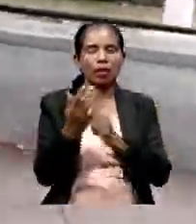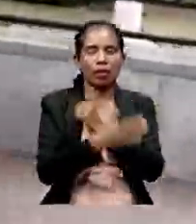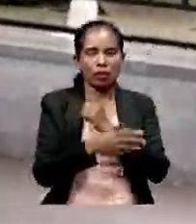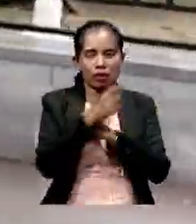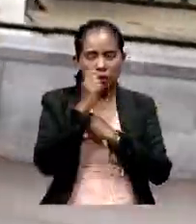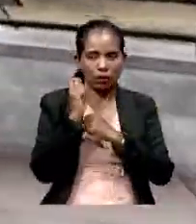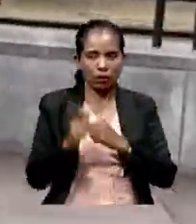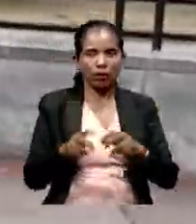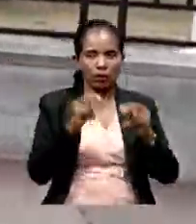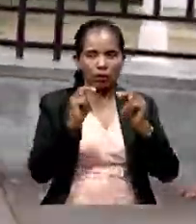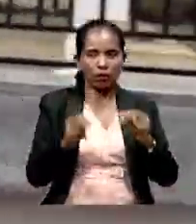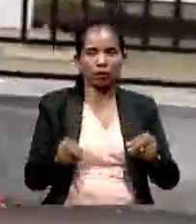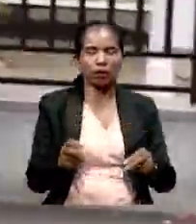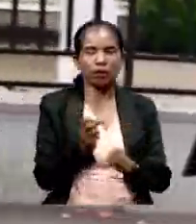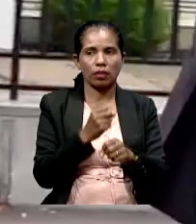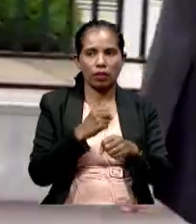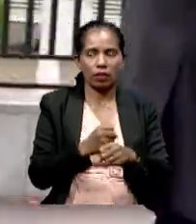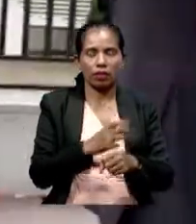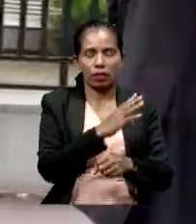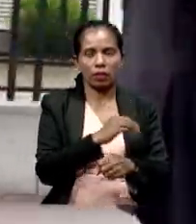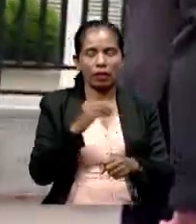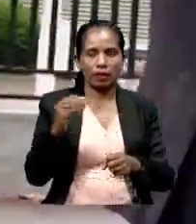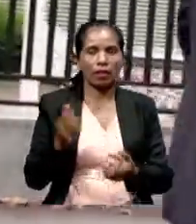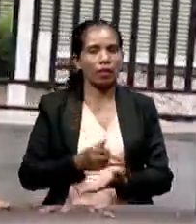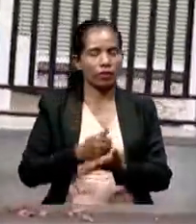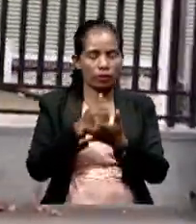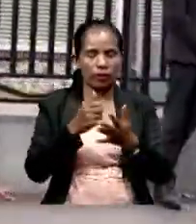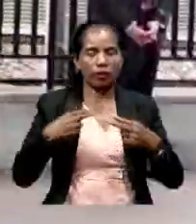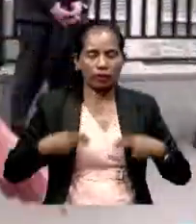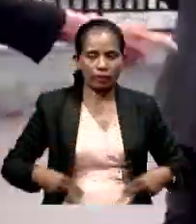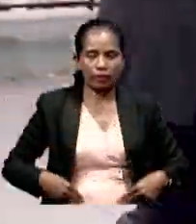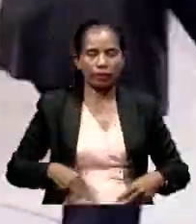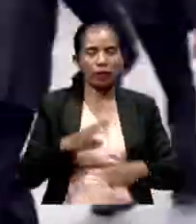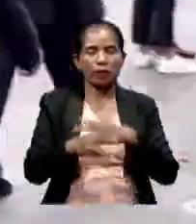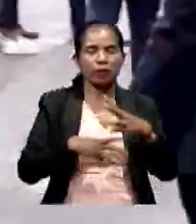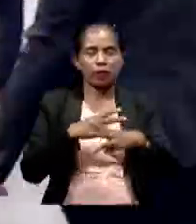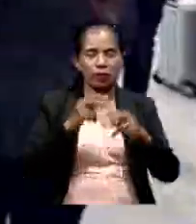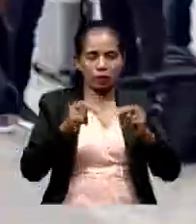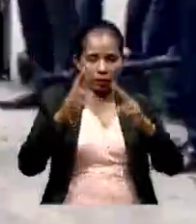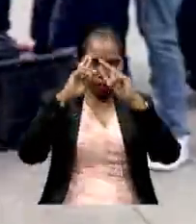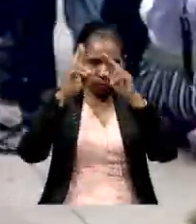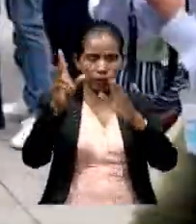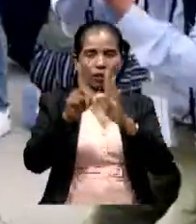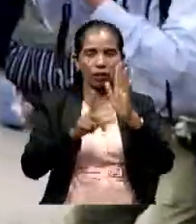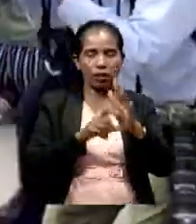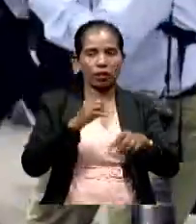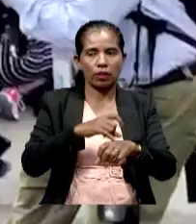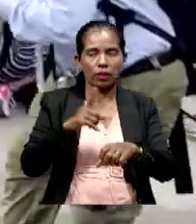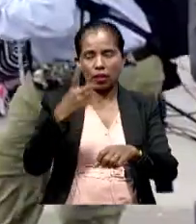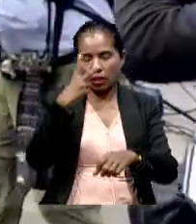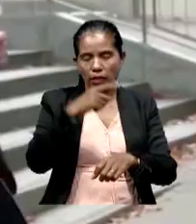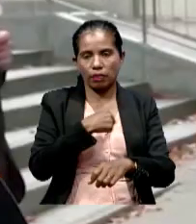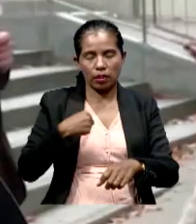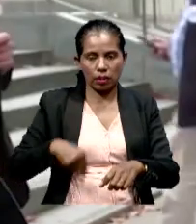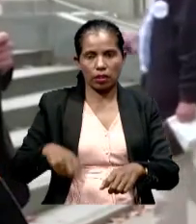brutal, né? Precisa e a solução humanitária. Nihateten, mundo tem que respeitar a lei internacional, a rebacina do que